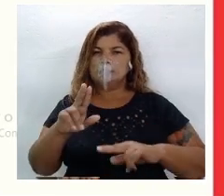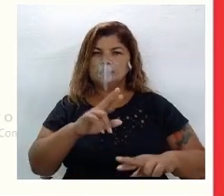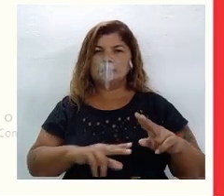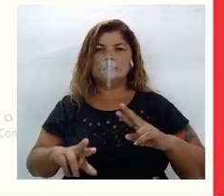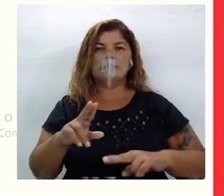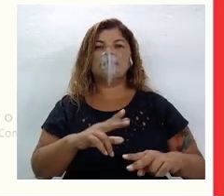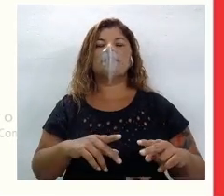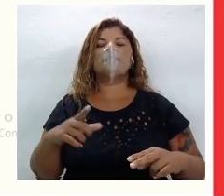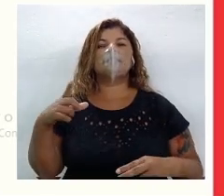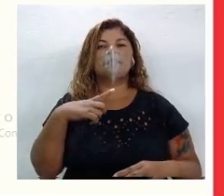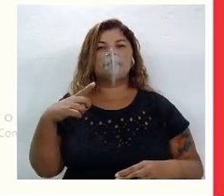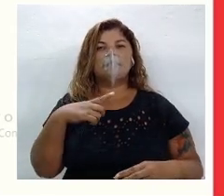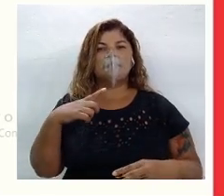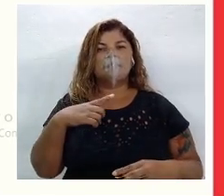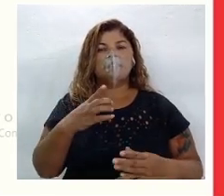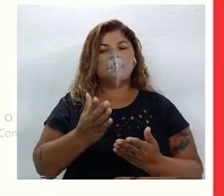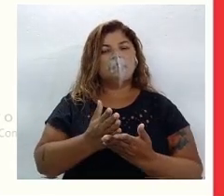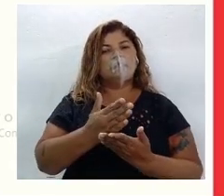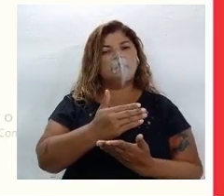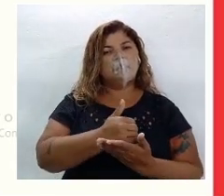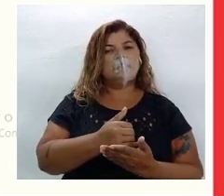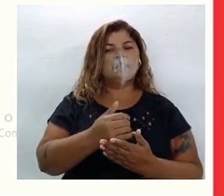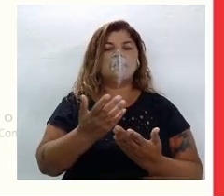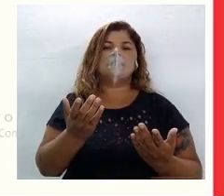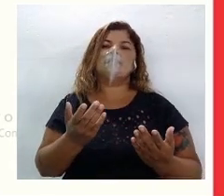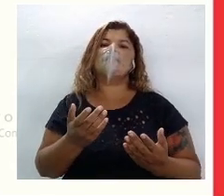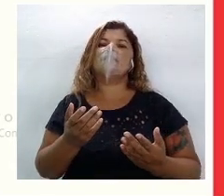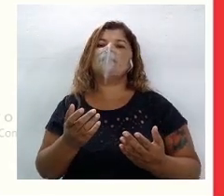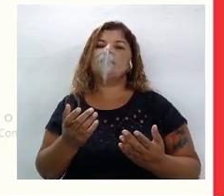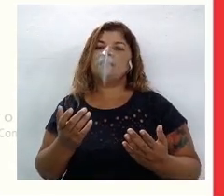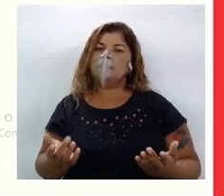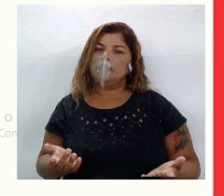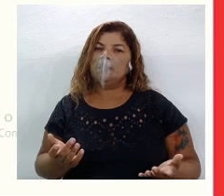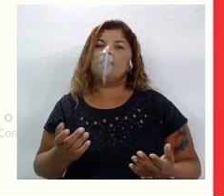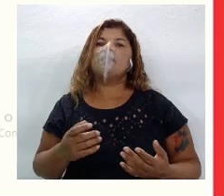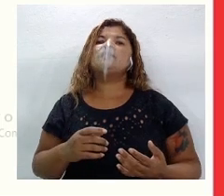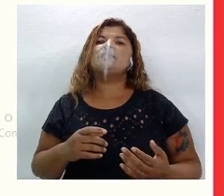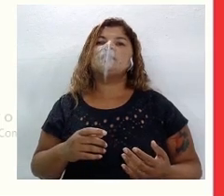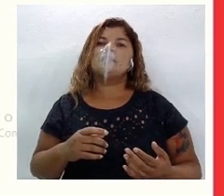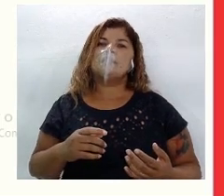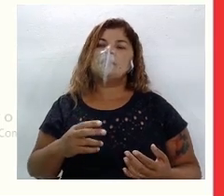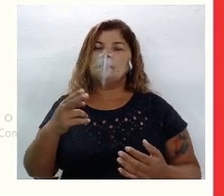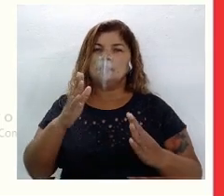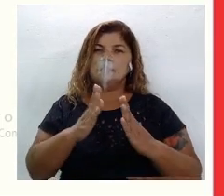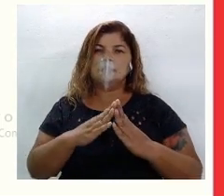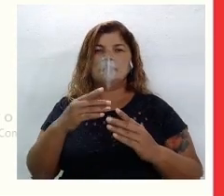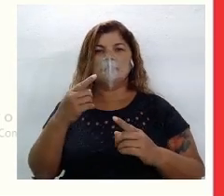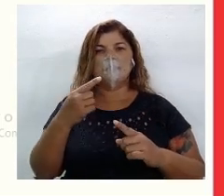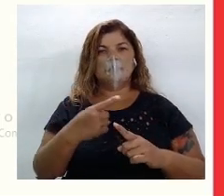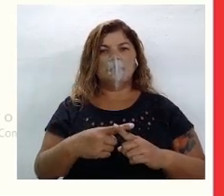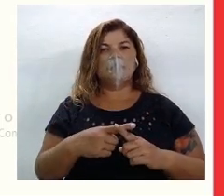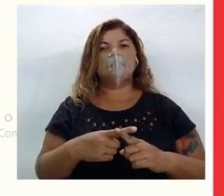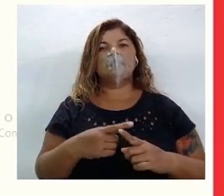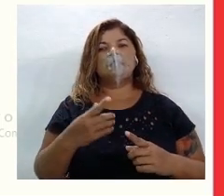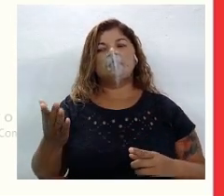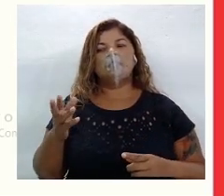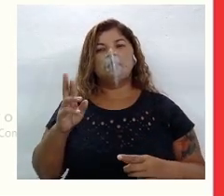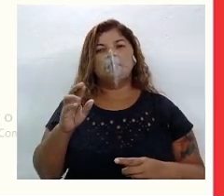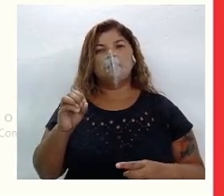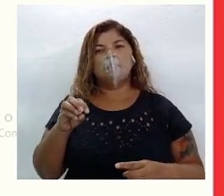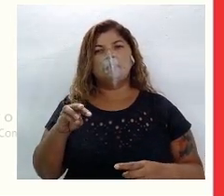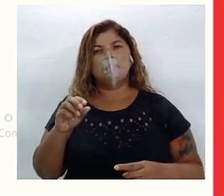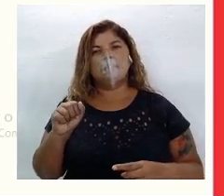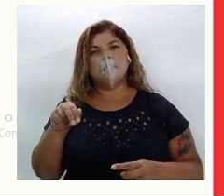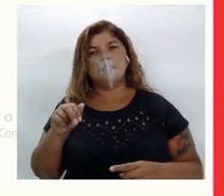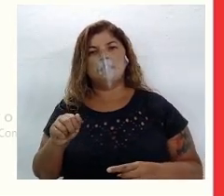diversificado, sendo mais dividido teologicamente e, no caso da igreja, do que a igreja romana.